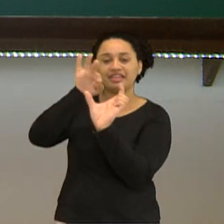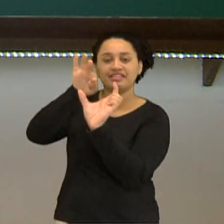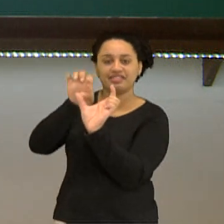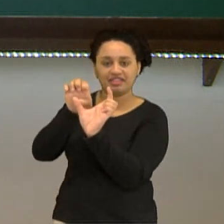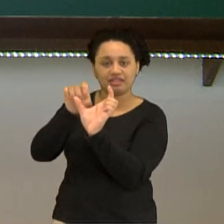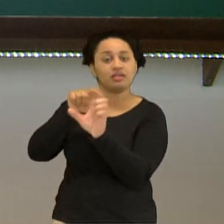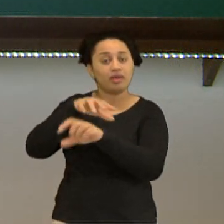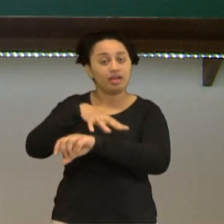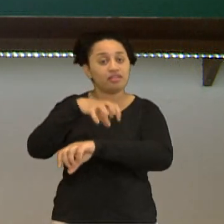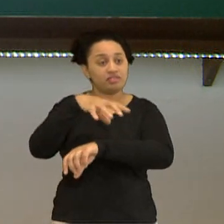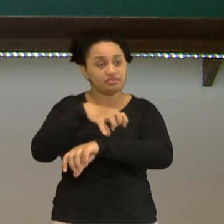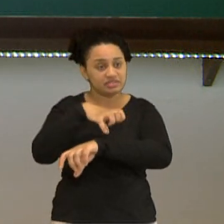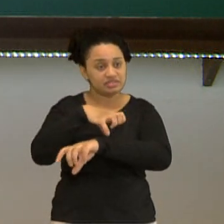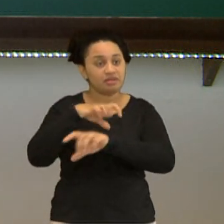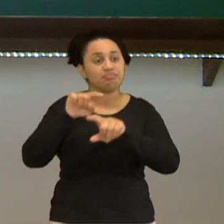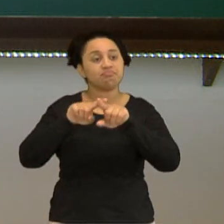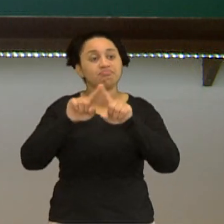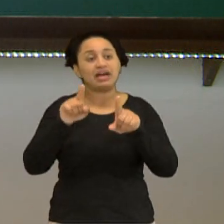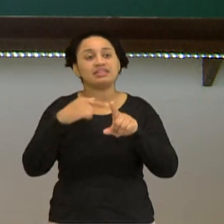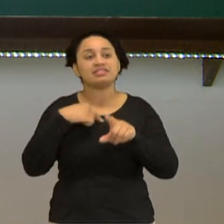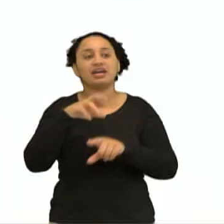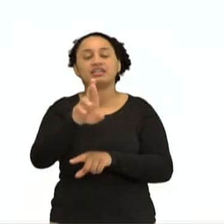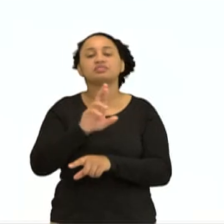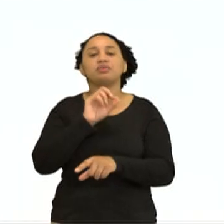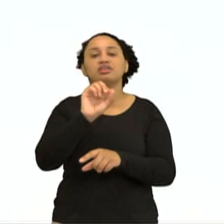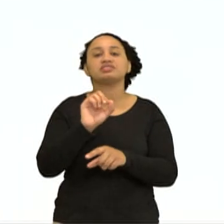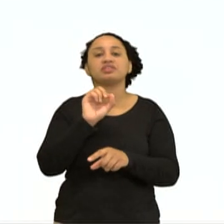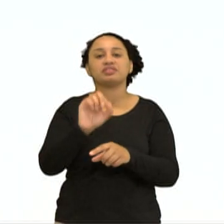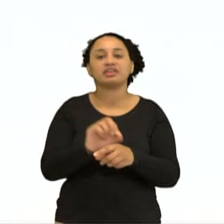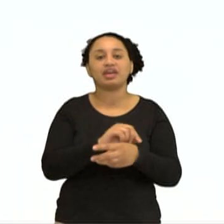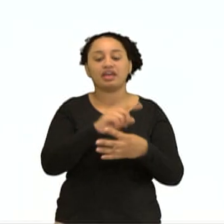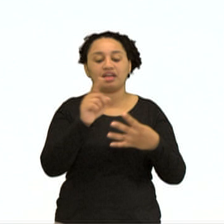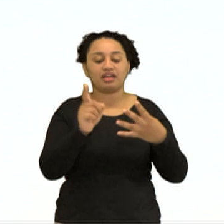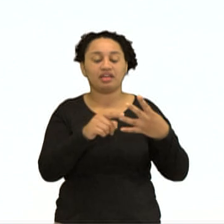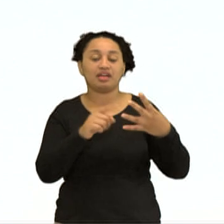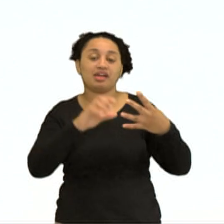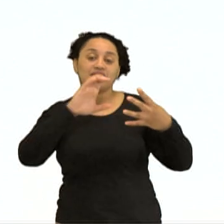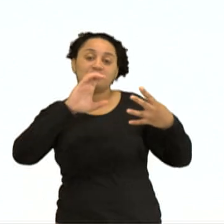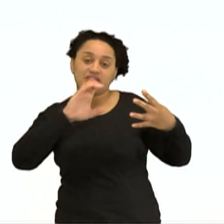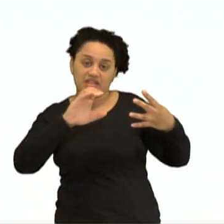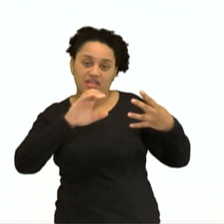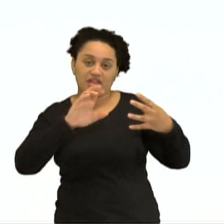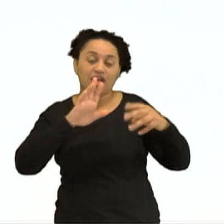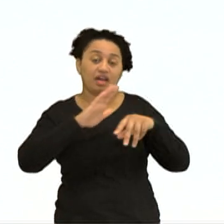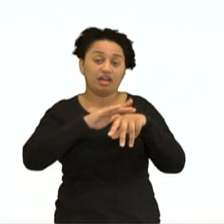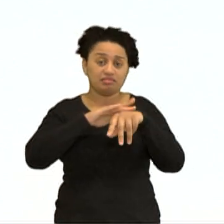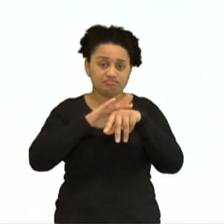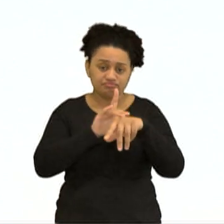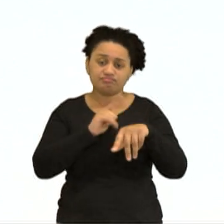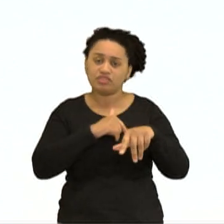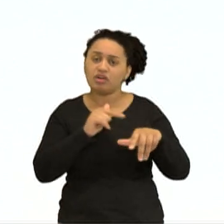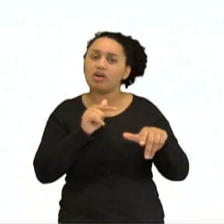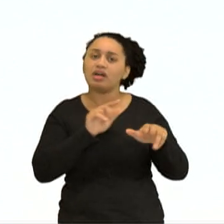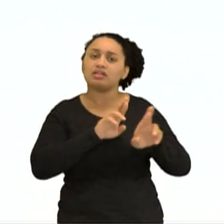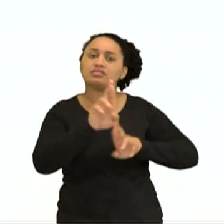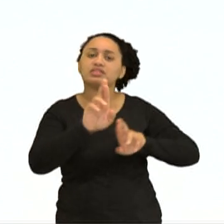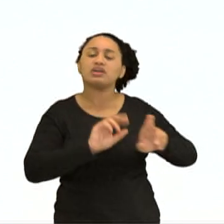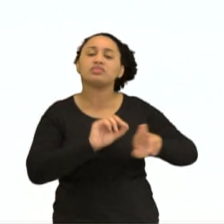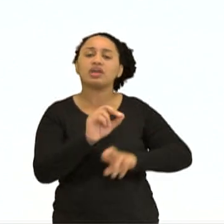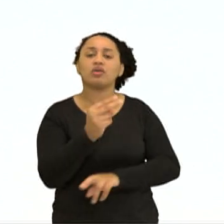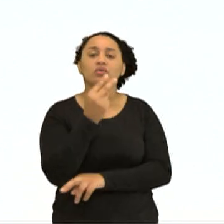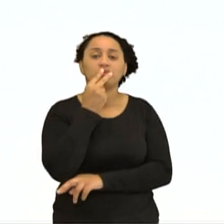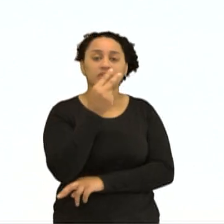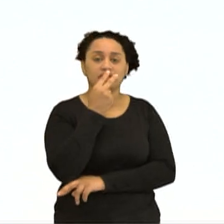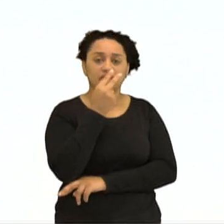inflamações? Mas não. A nossa resposta aqui é a alternativa C. A doença que está significativamente envolvida com o